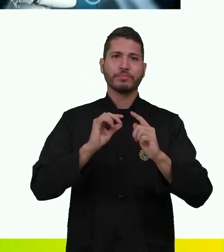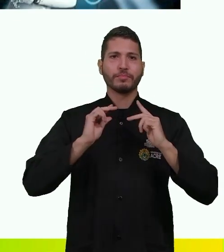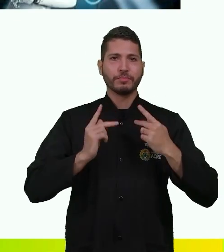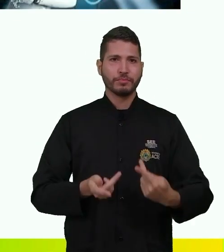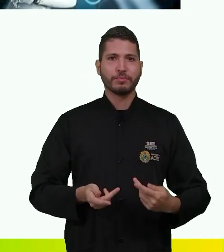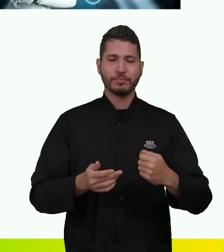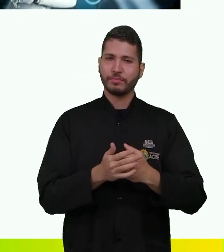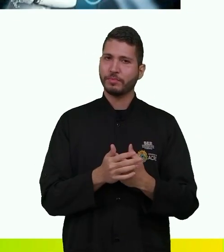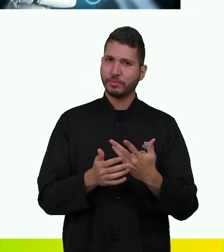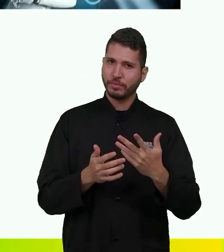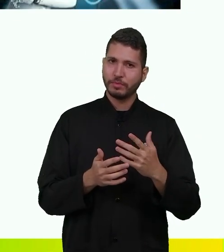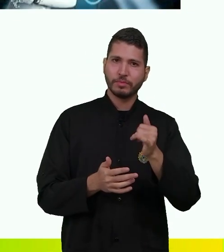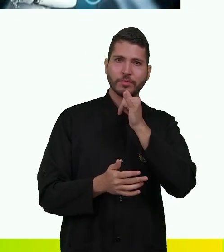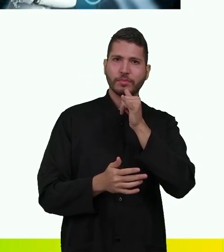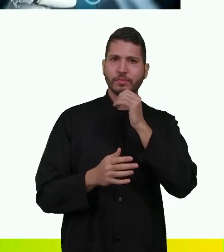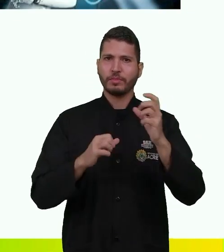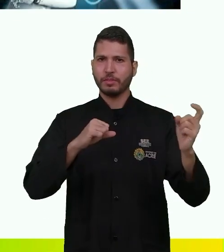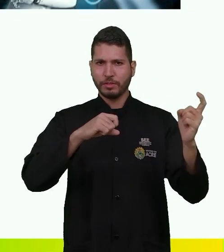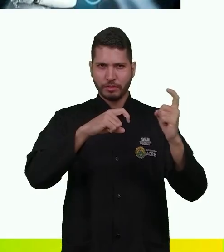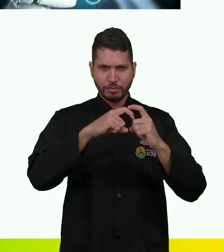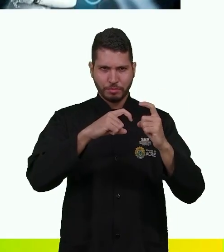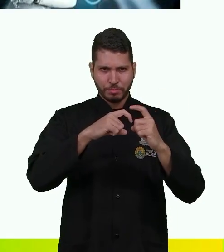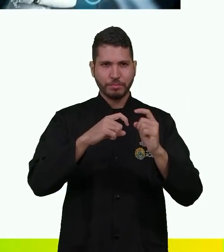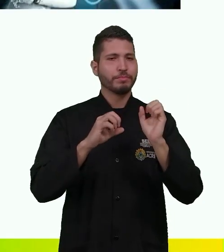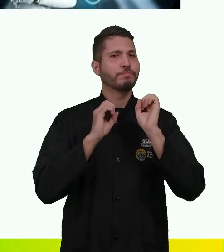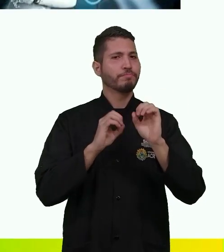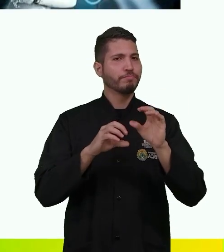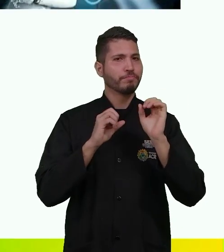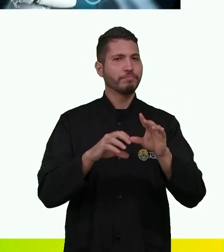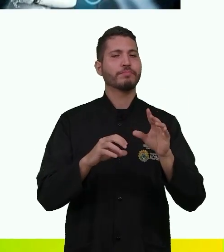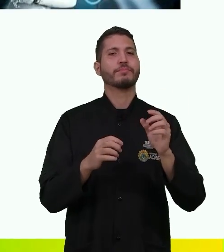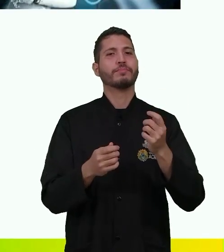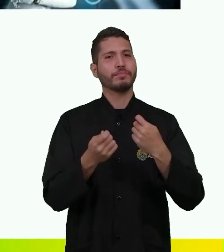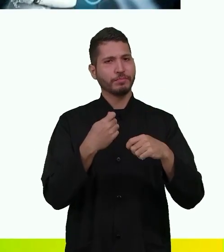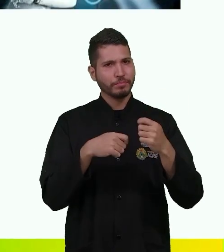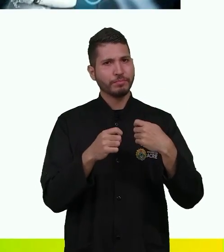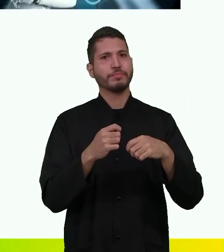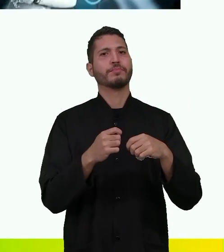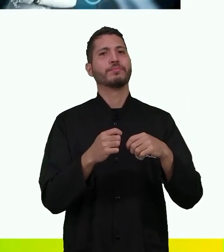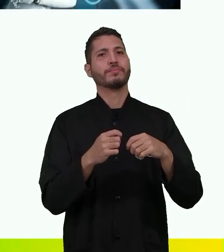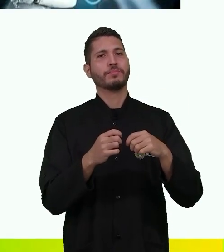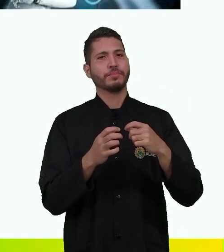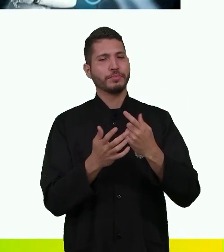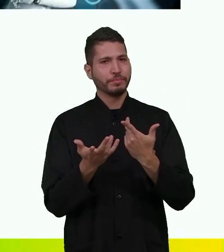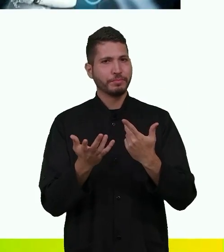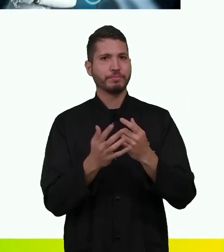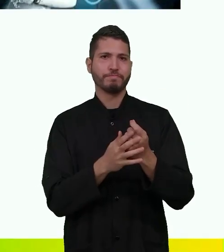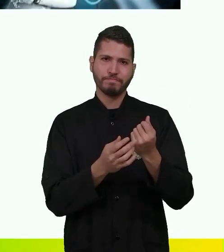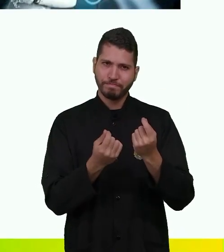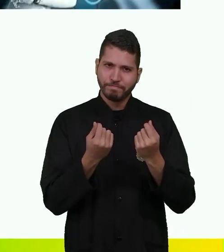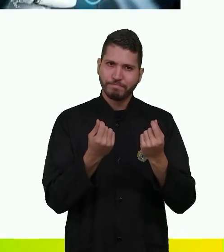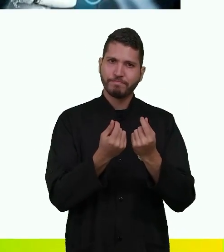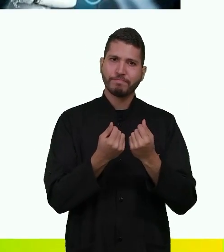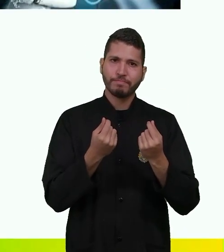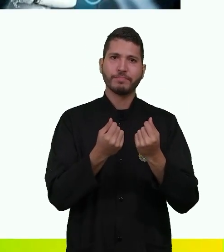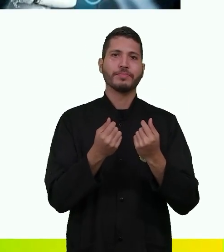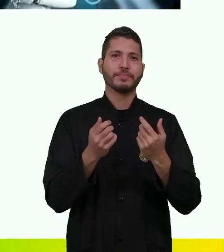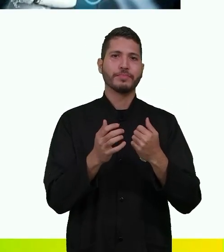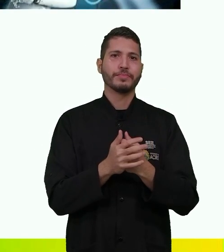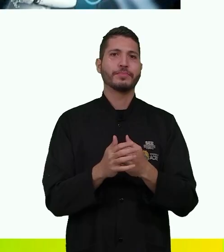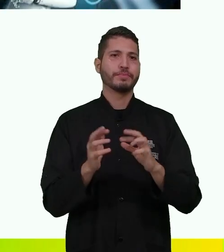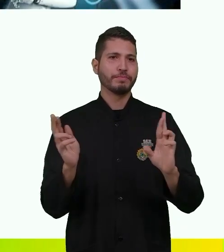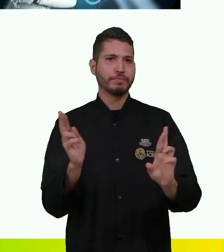como a medicina, a educação, a economia, as finanças e até mesmo as